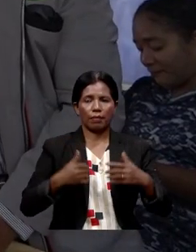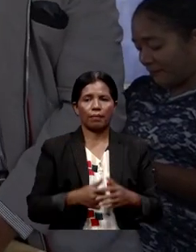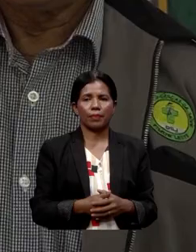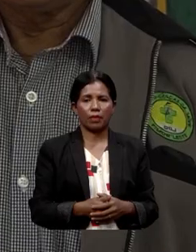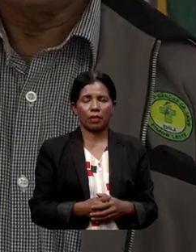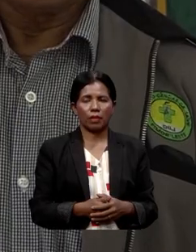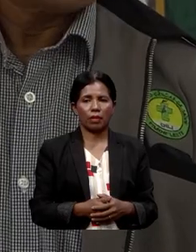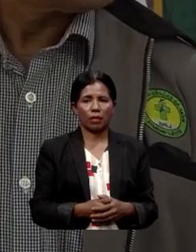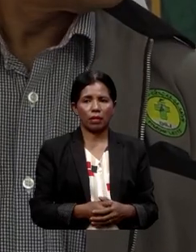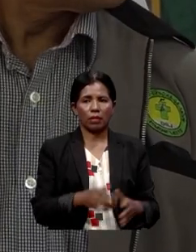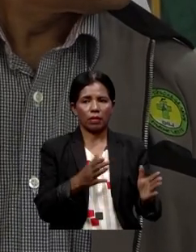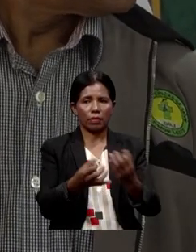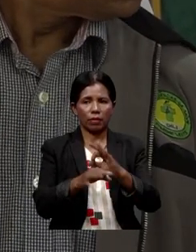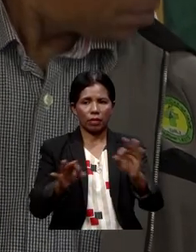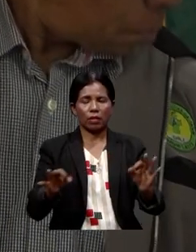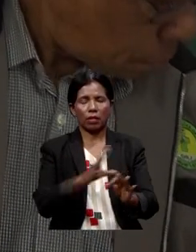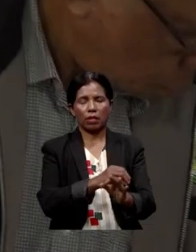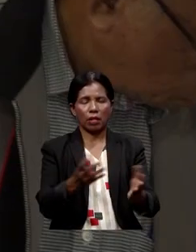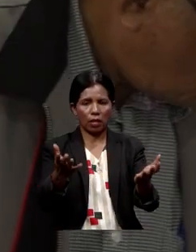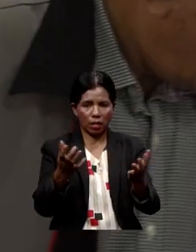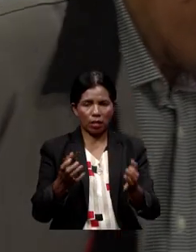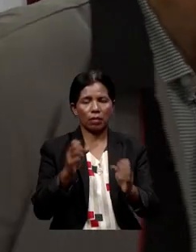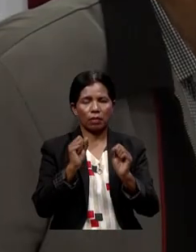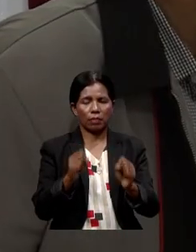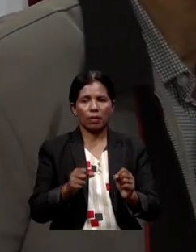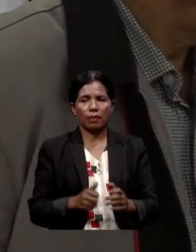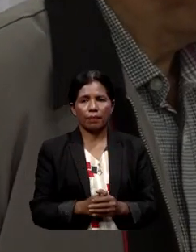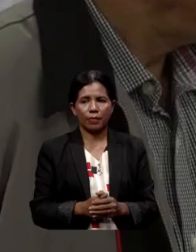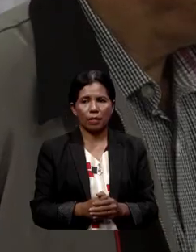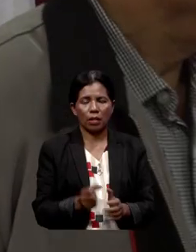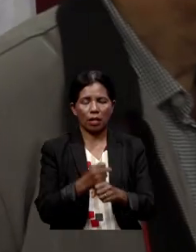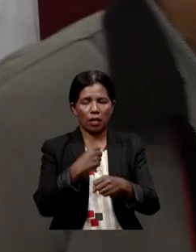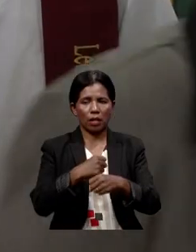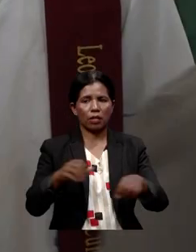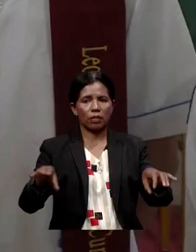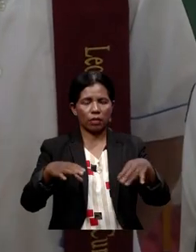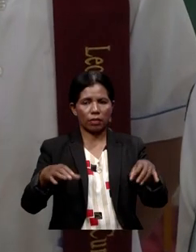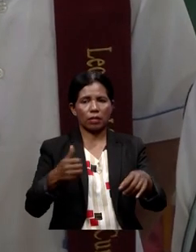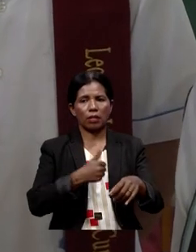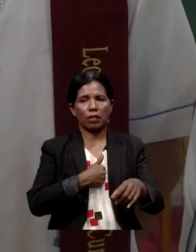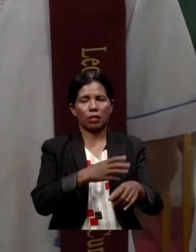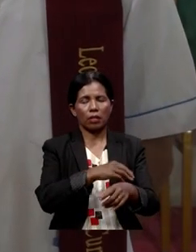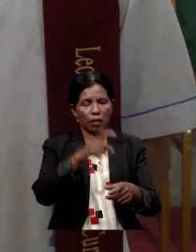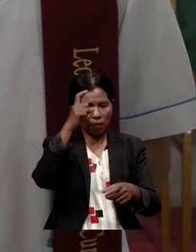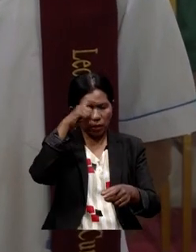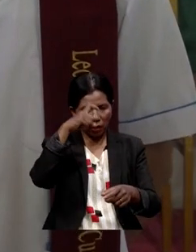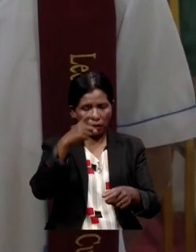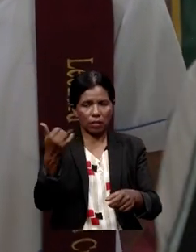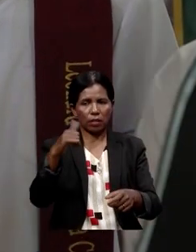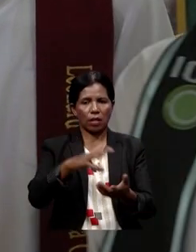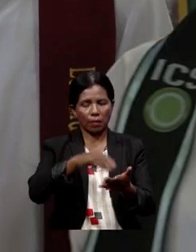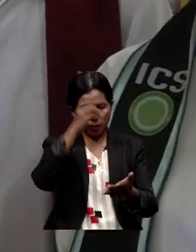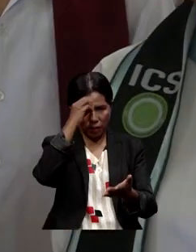preciso no be terminationa si re iniciativa tu bele crear a sexerenia campus service los skill ne be si era aprender